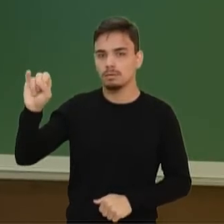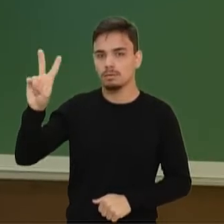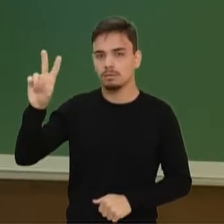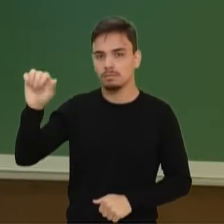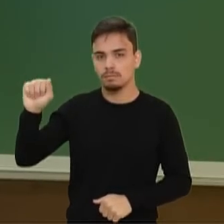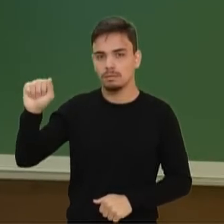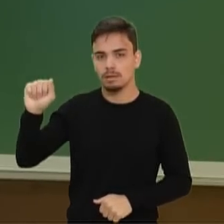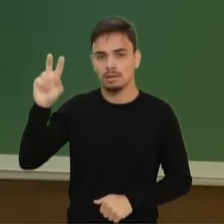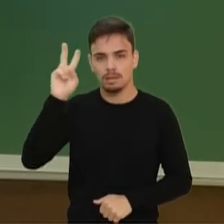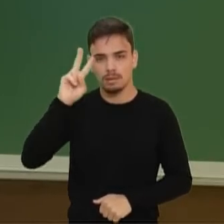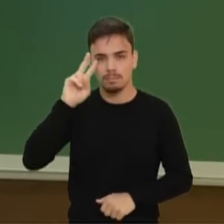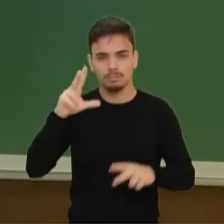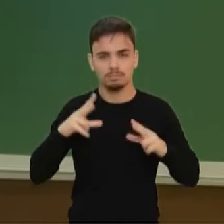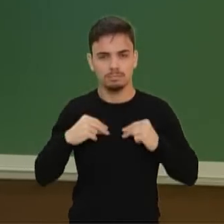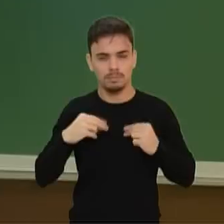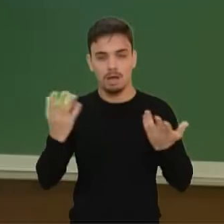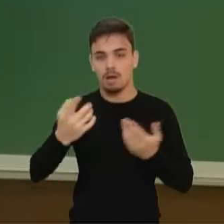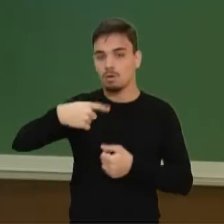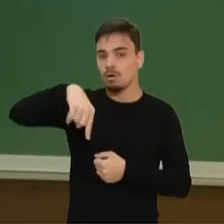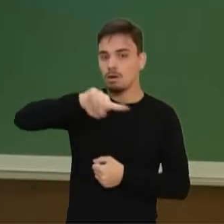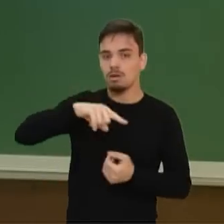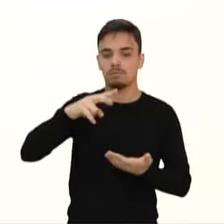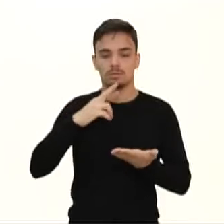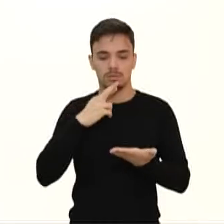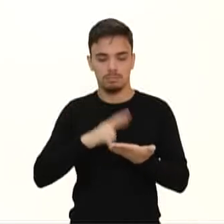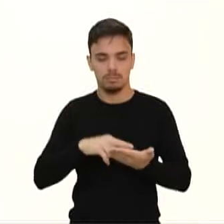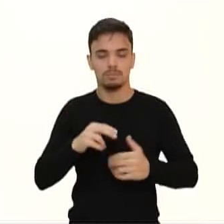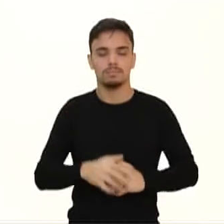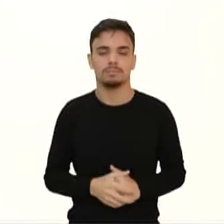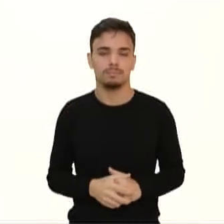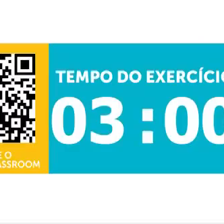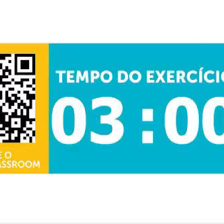ação? Buscando lá. Agora é com vocês.